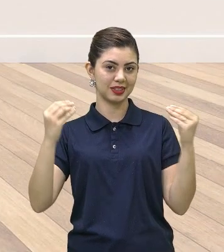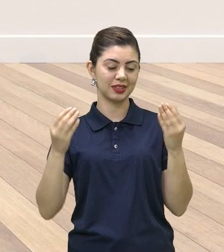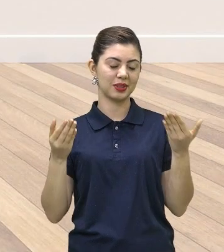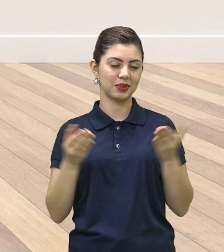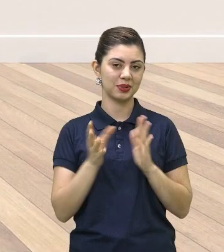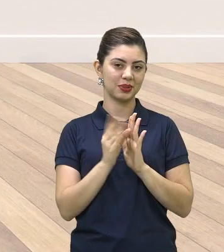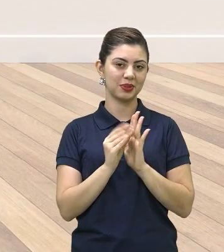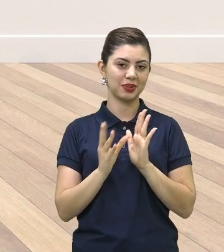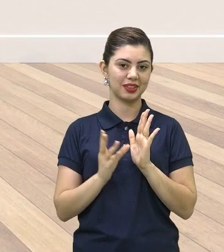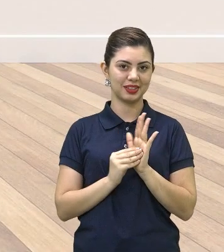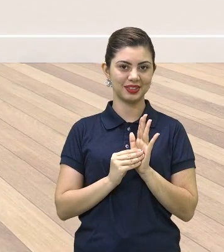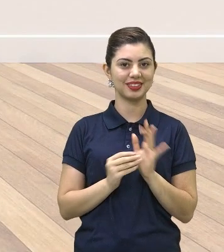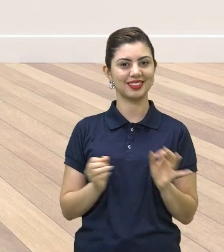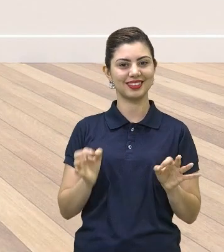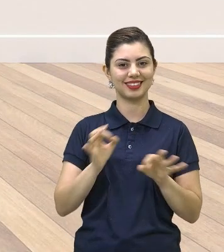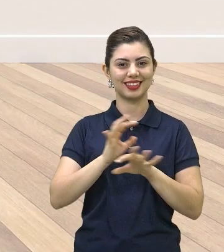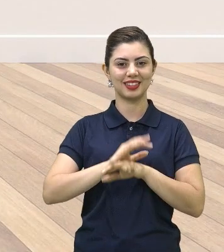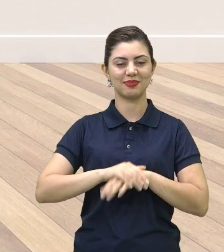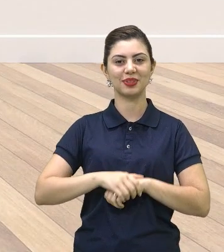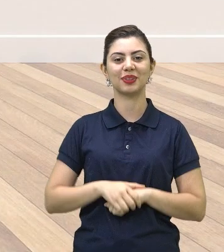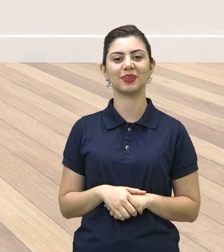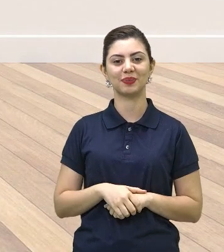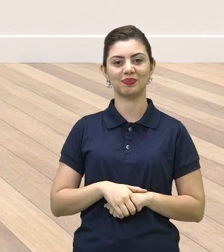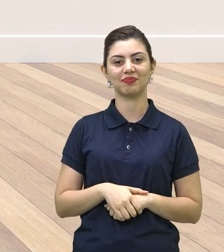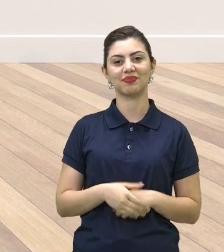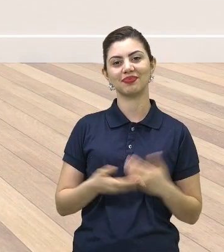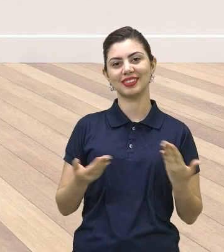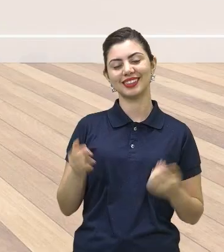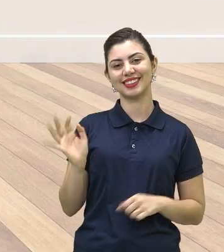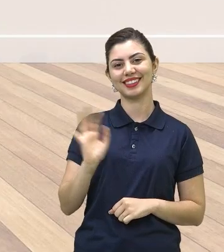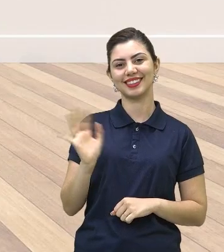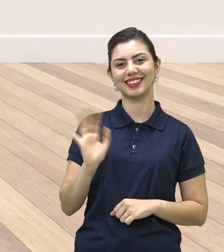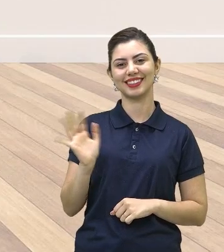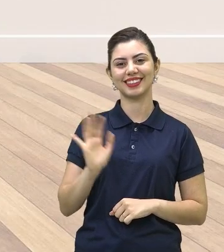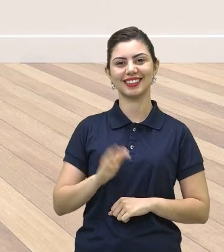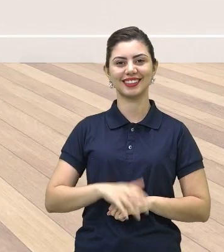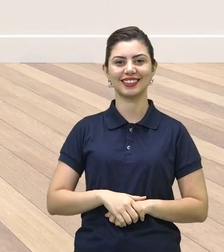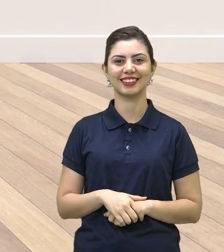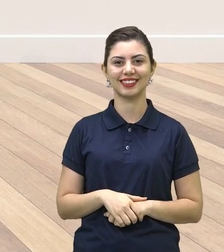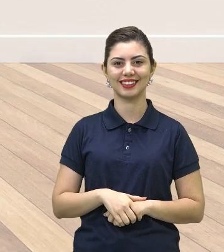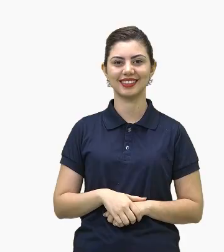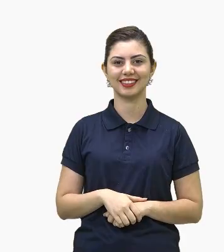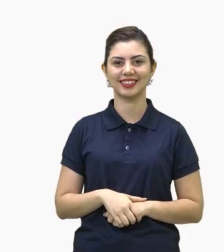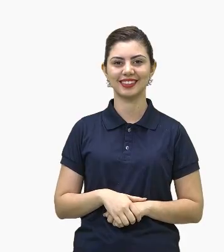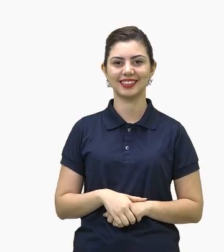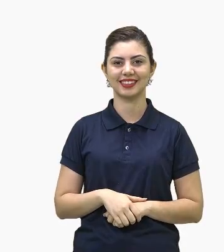então, as invasões holandesas, então, no Brasil. E por aqui, a professora se despede.